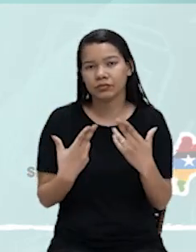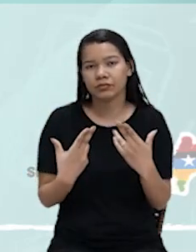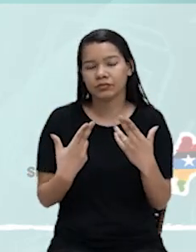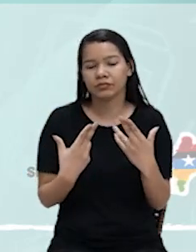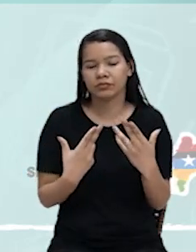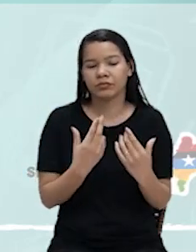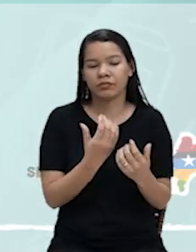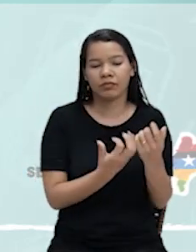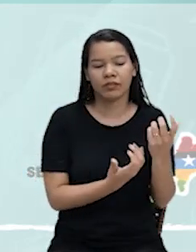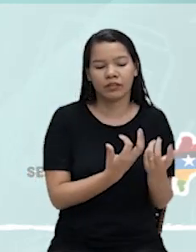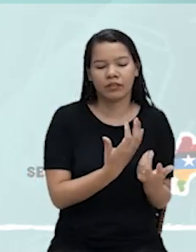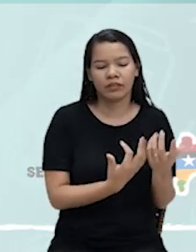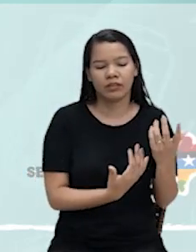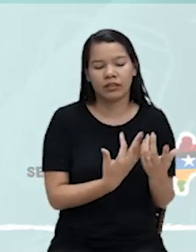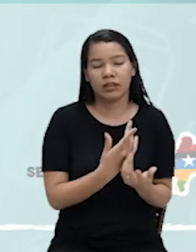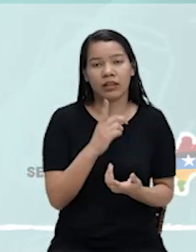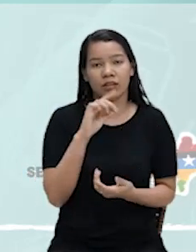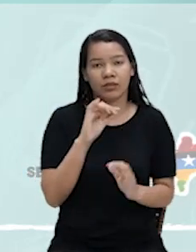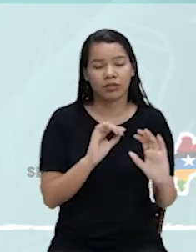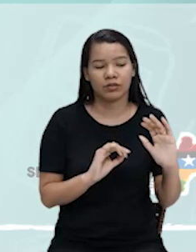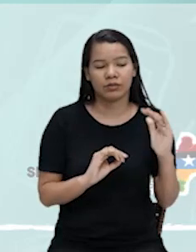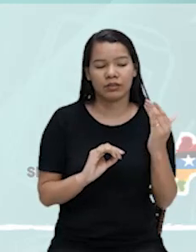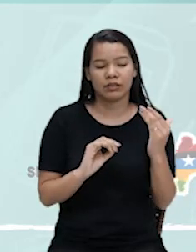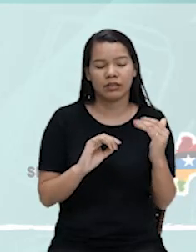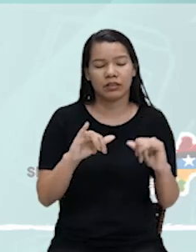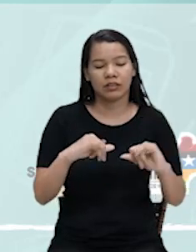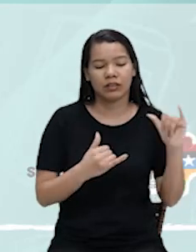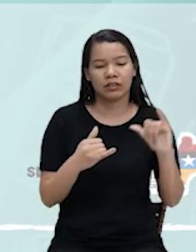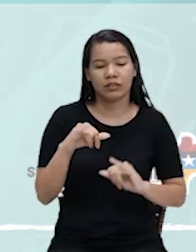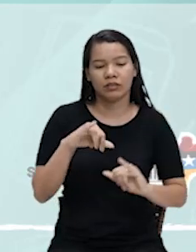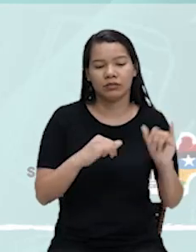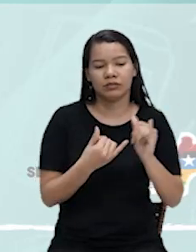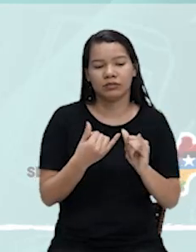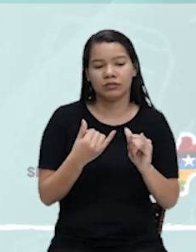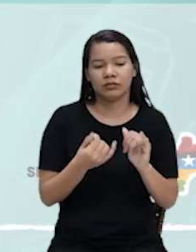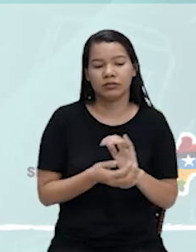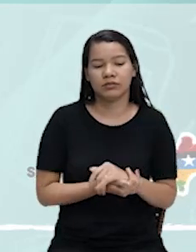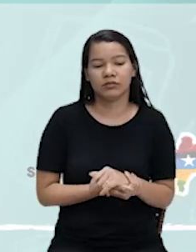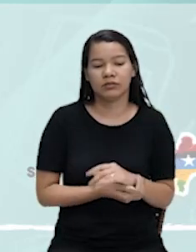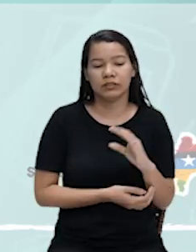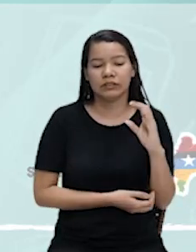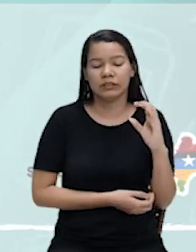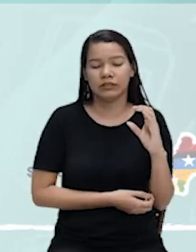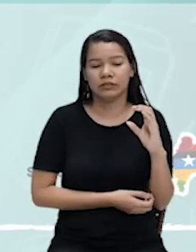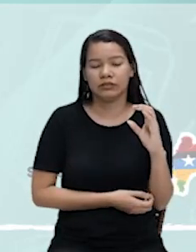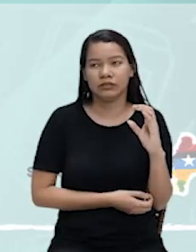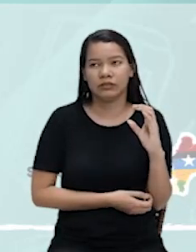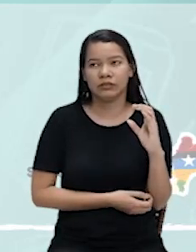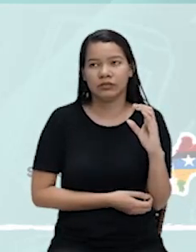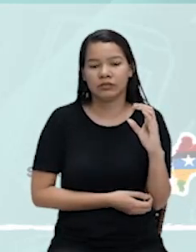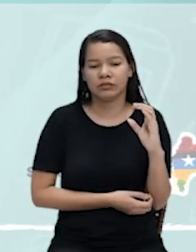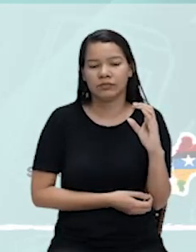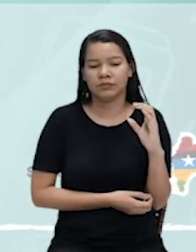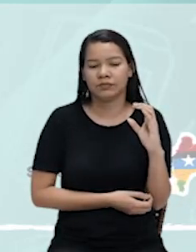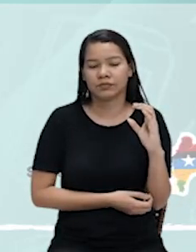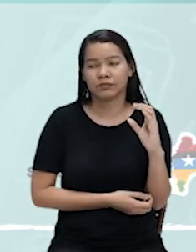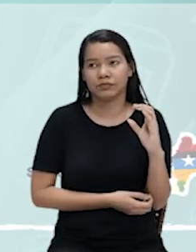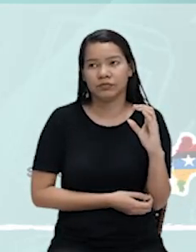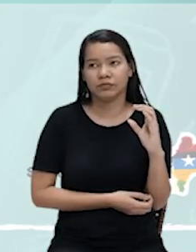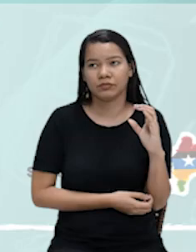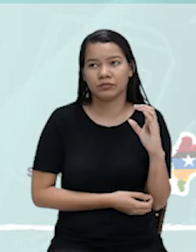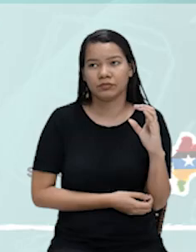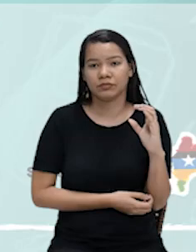Queima é um fenômeno químico. A transformação, item C, a transformação do leite em coalhada,